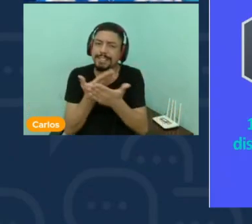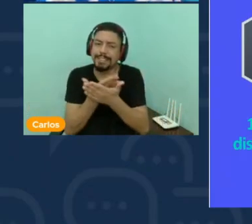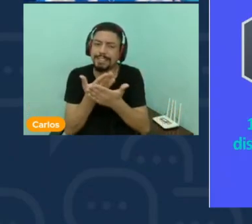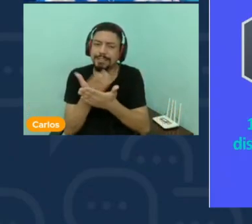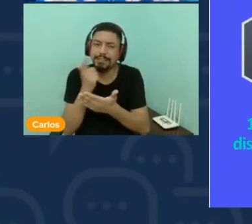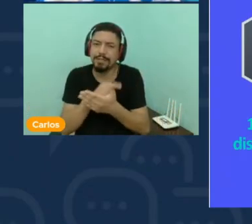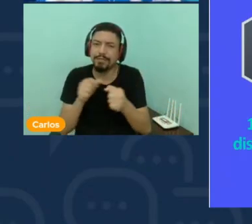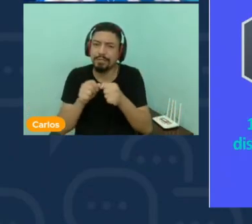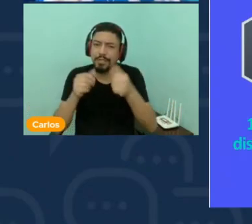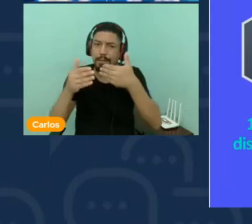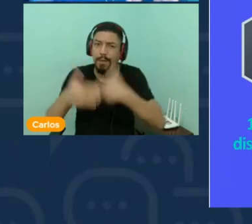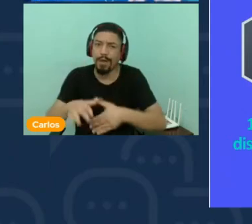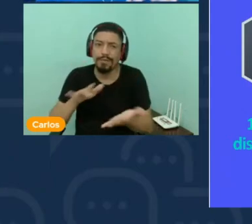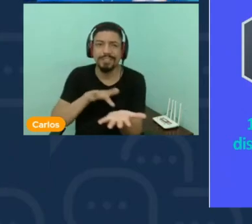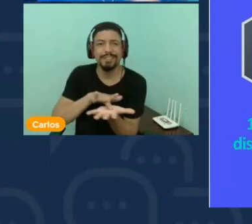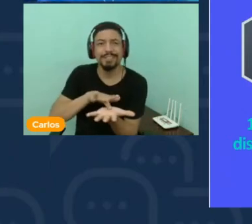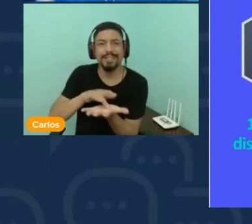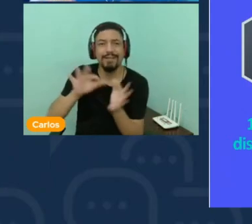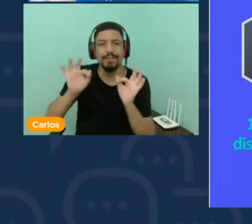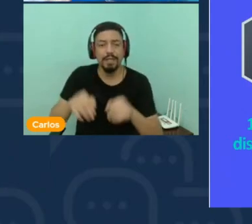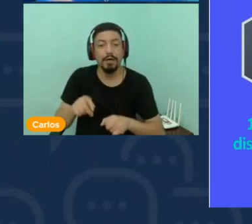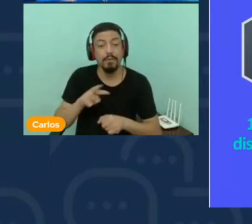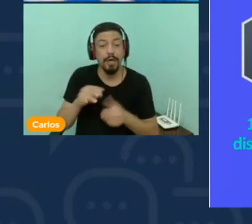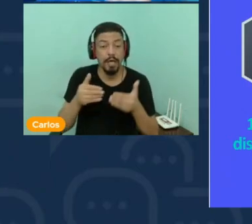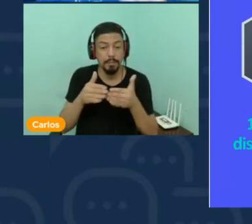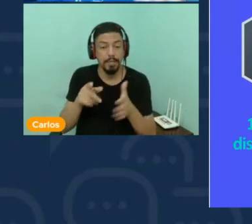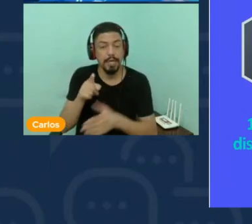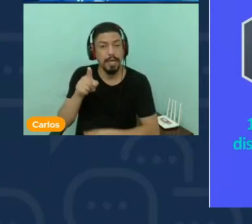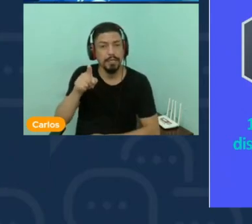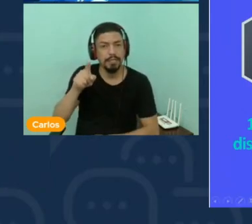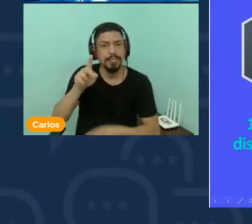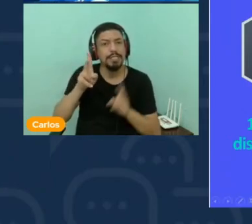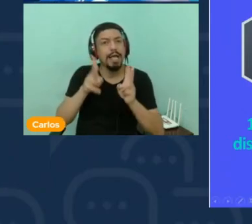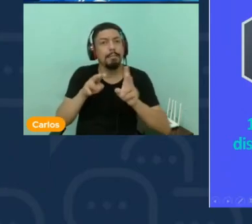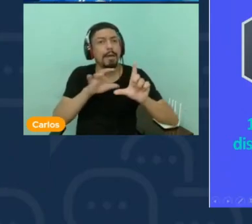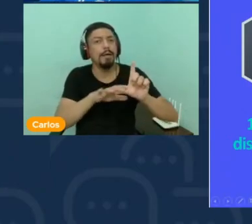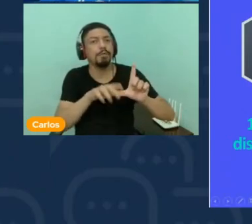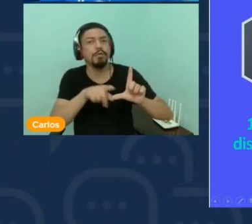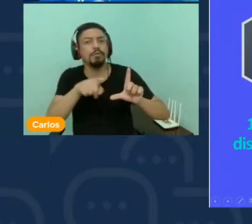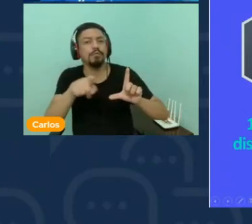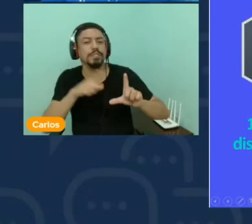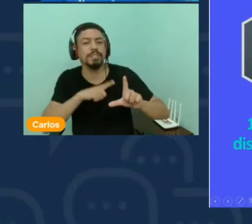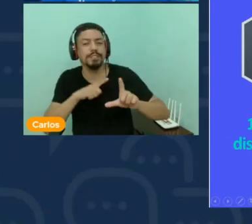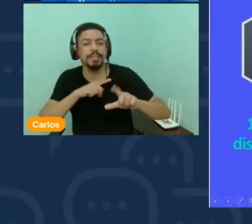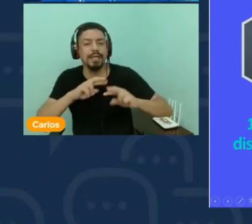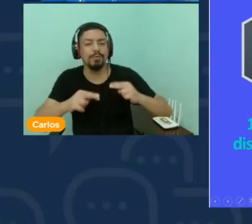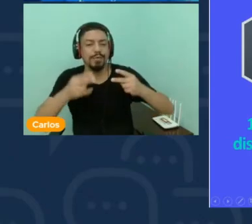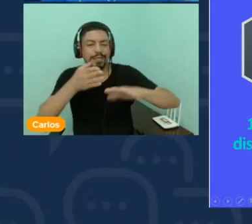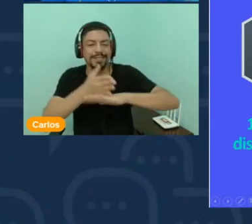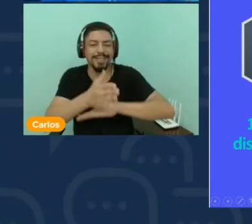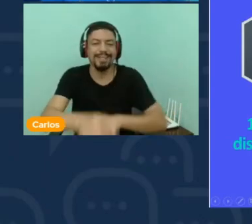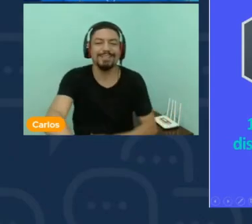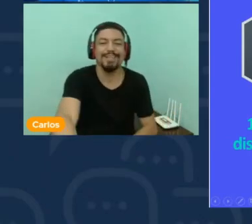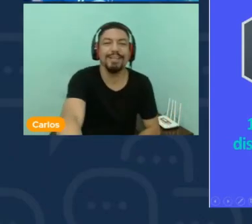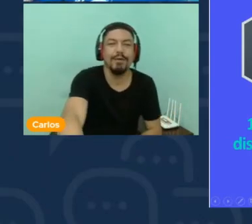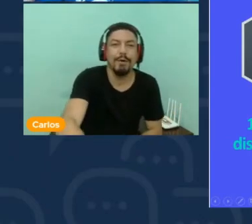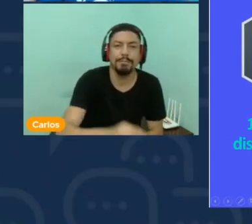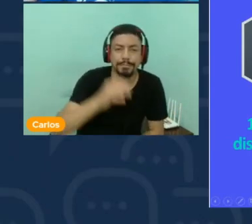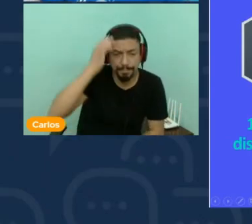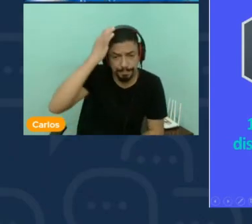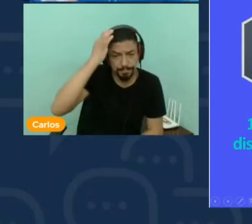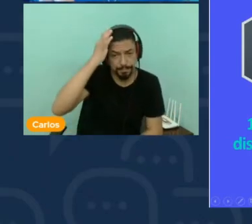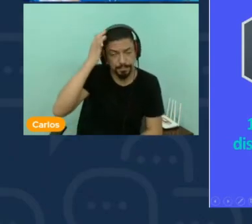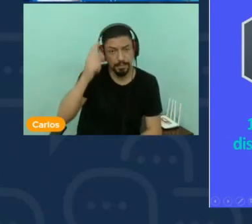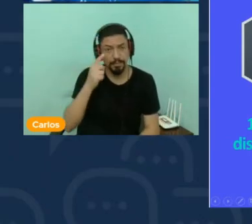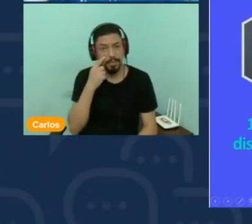exame final, a gente vai abrir ele na mesma plataforma que vocês vão acessar as 6 etapas. Ele vai